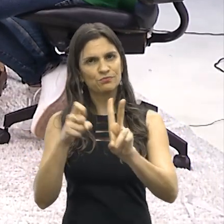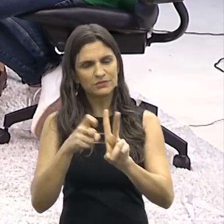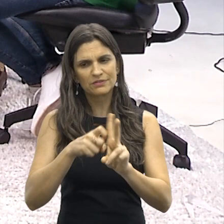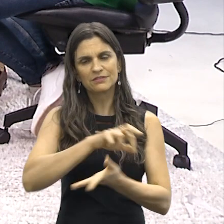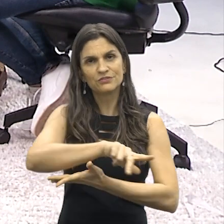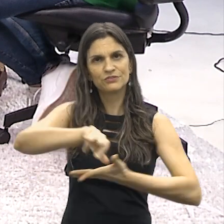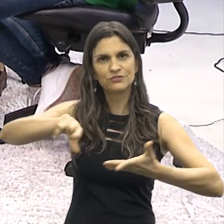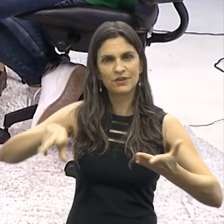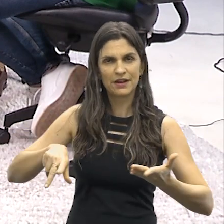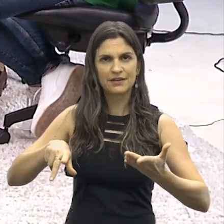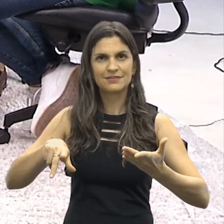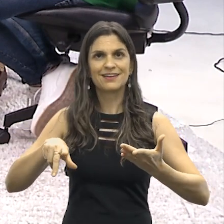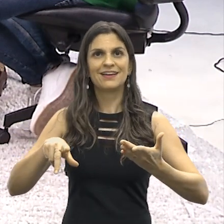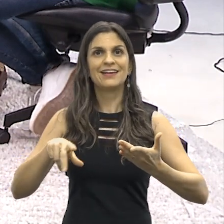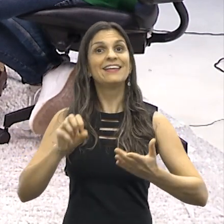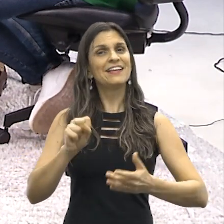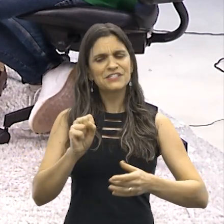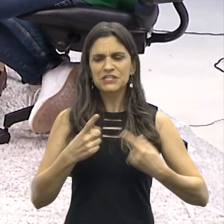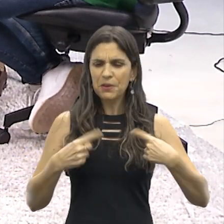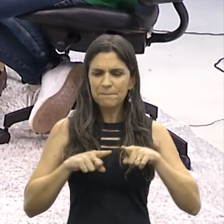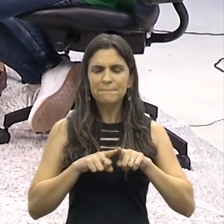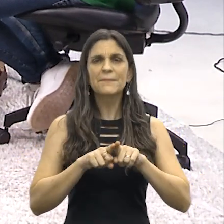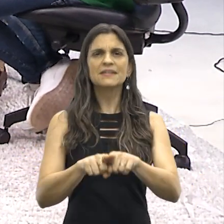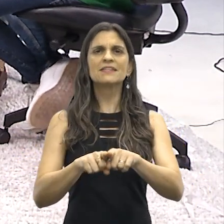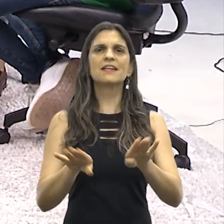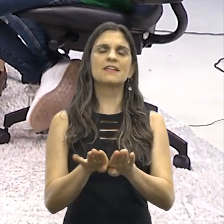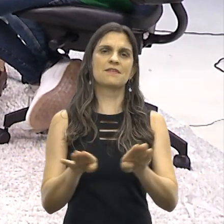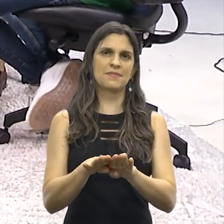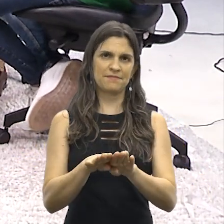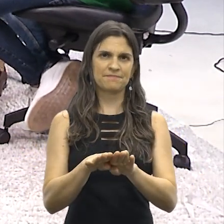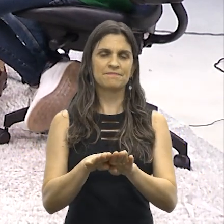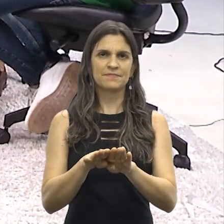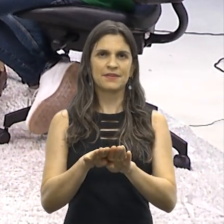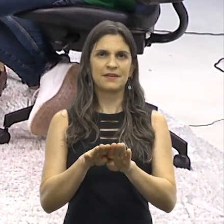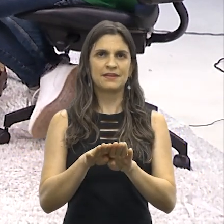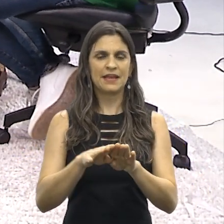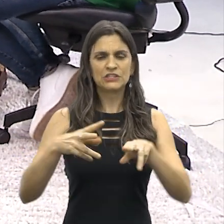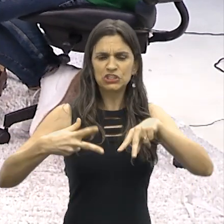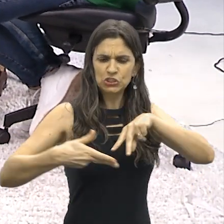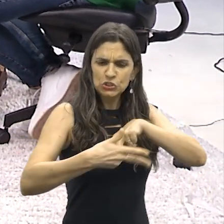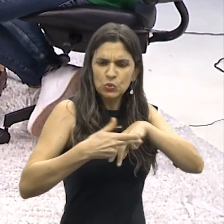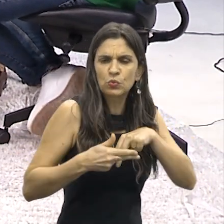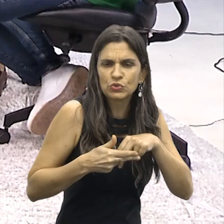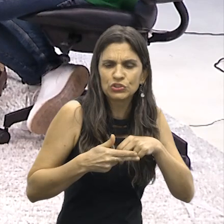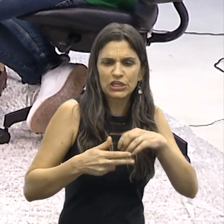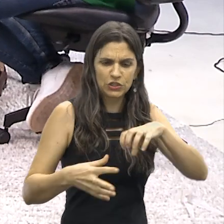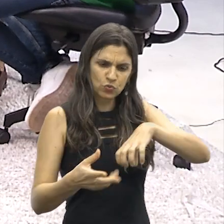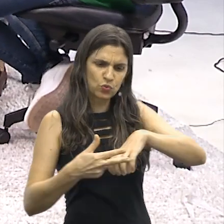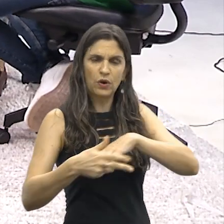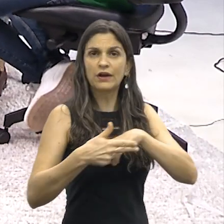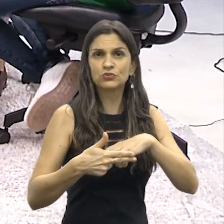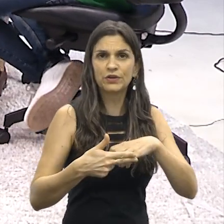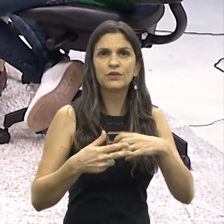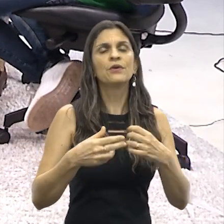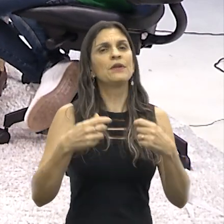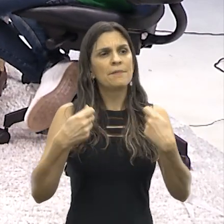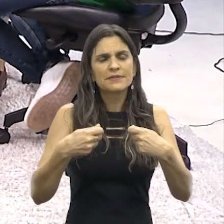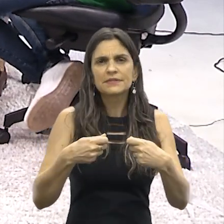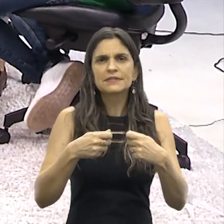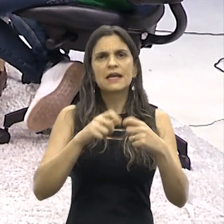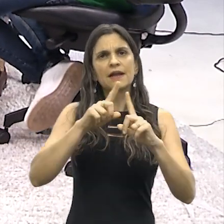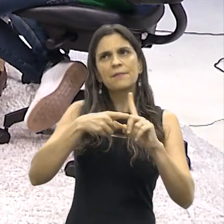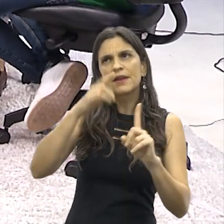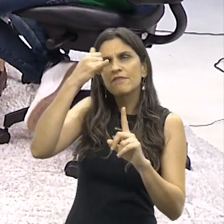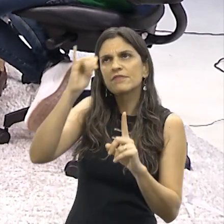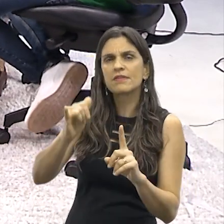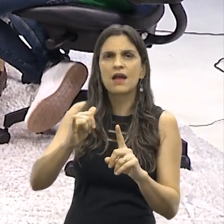quê? As parcerias que a SUBEA já faz. Faz parceria de castração de animais, de cirurgias mais complexas. Hoje o Edivaldo pode falar melhor do que eu, a parceria